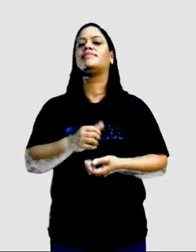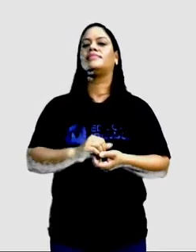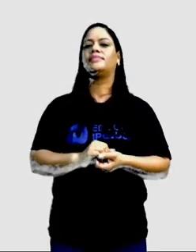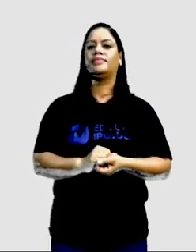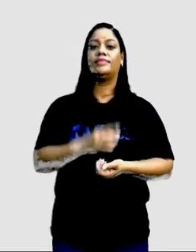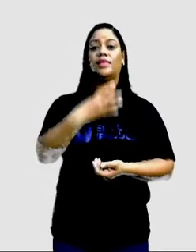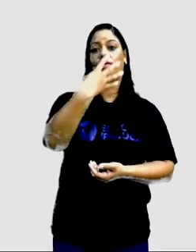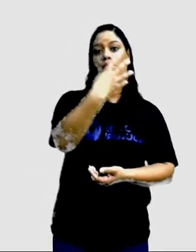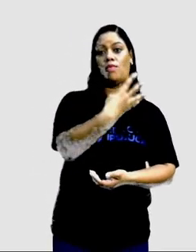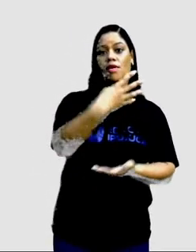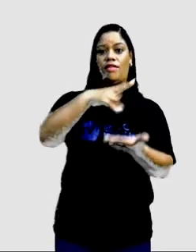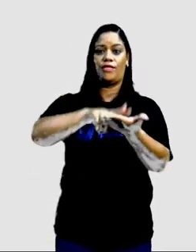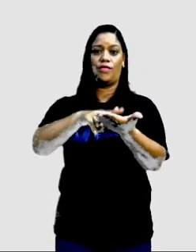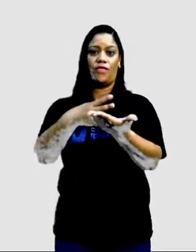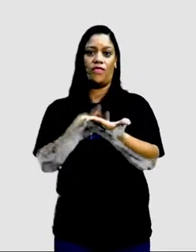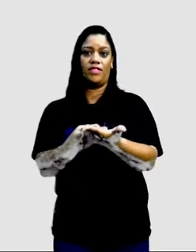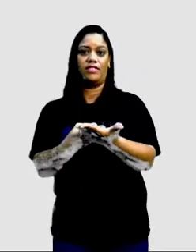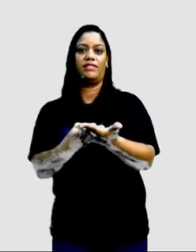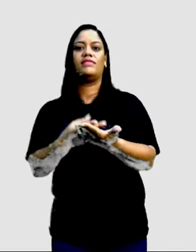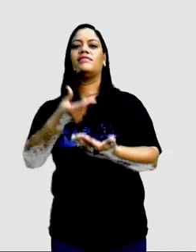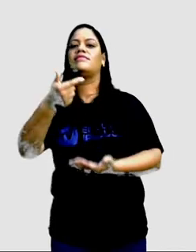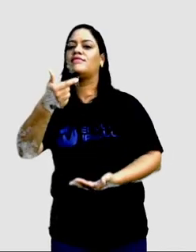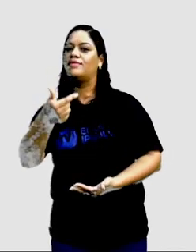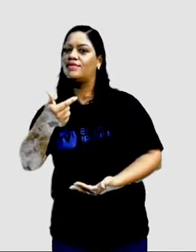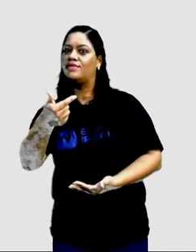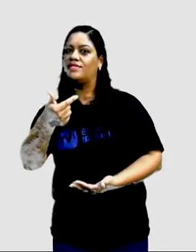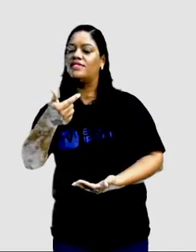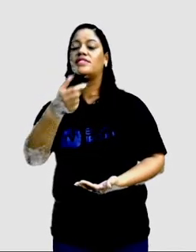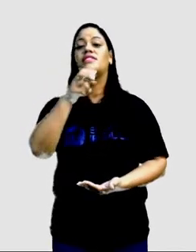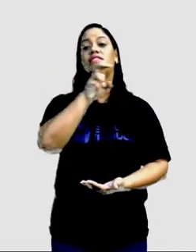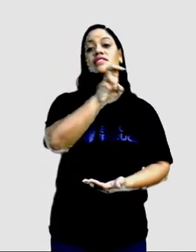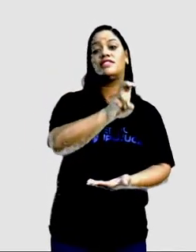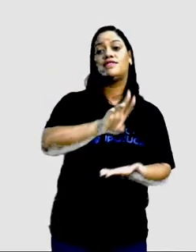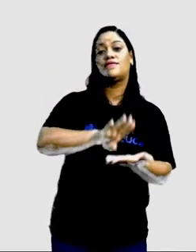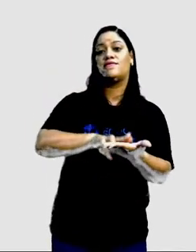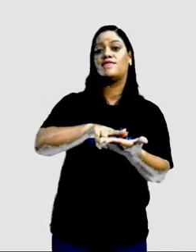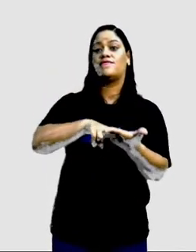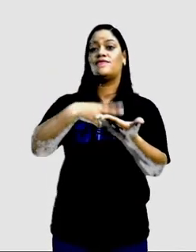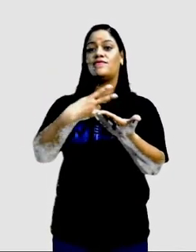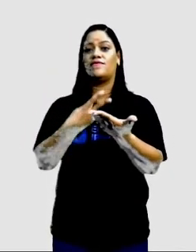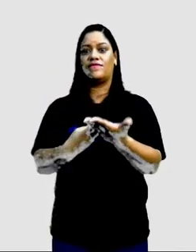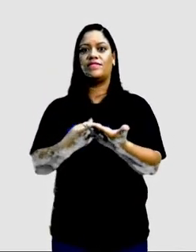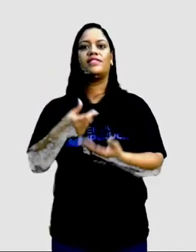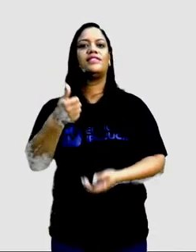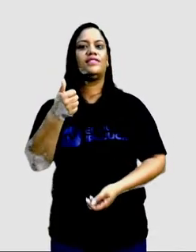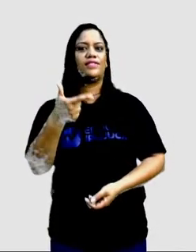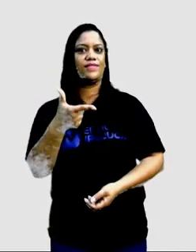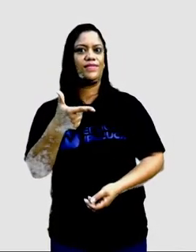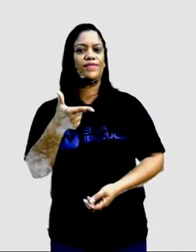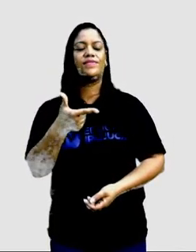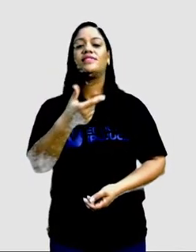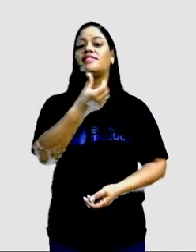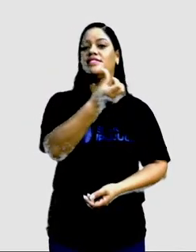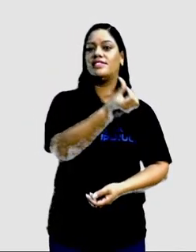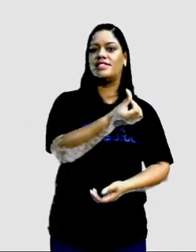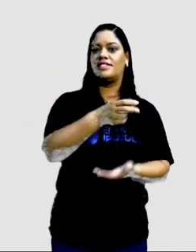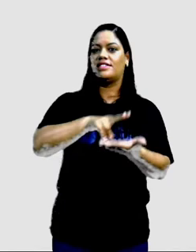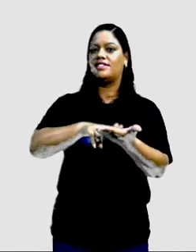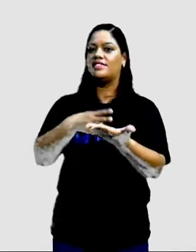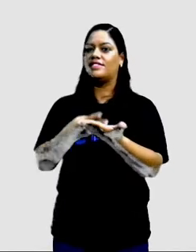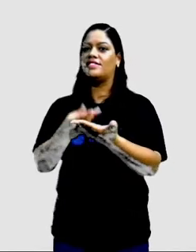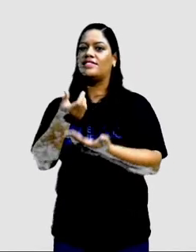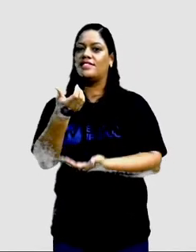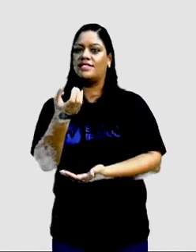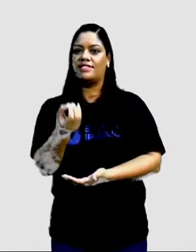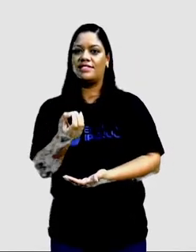é 4 vezes 2. 5 vezes 12, 6